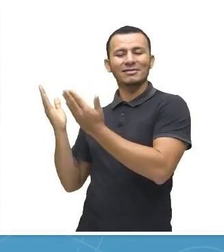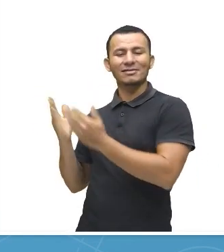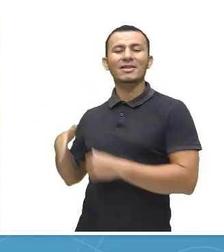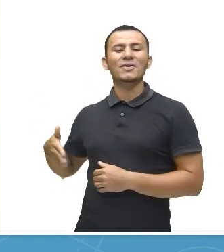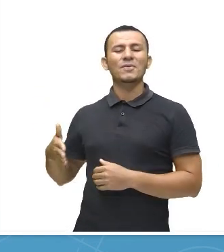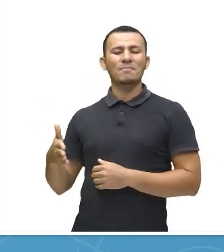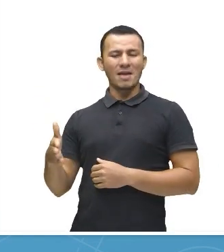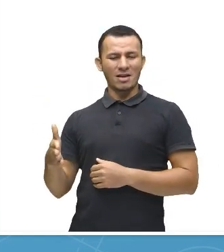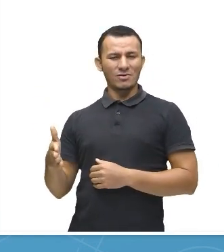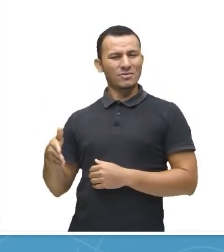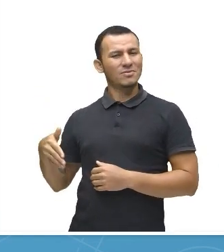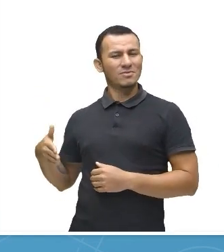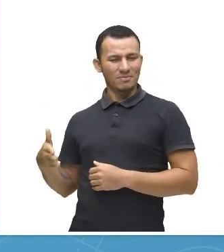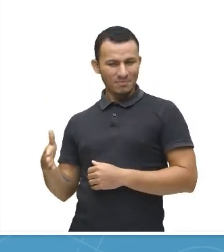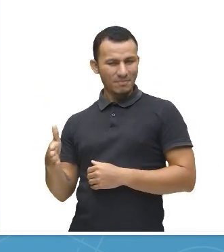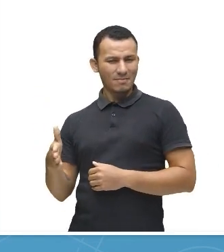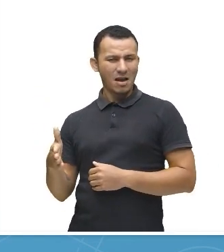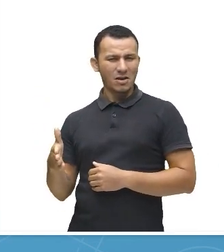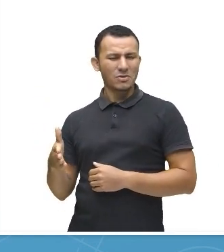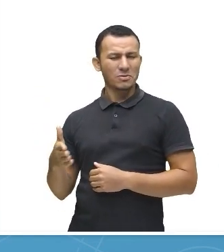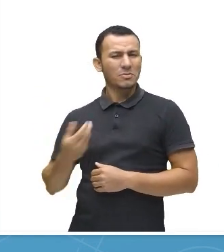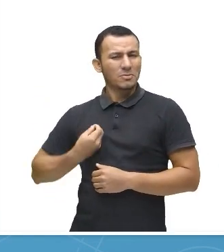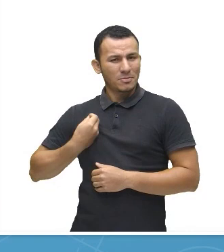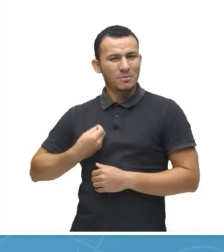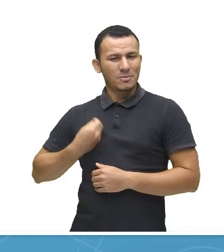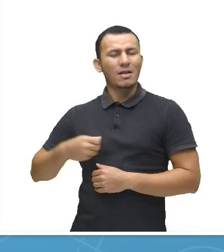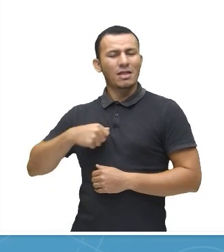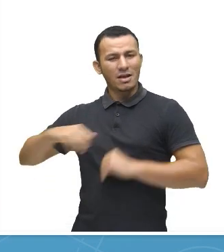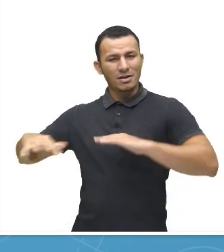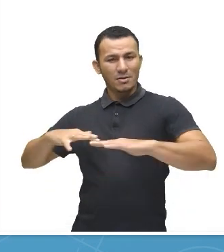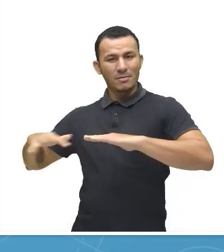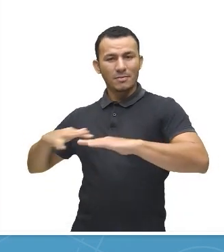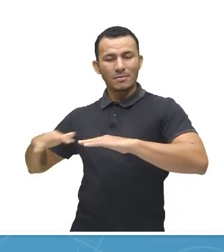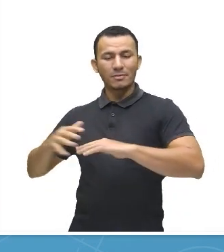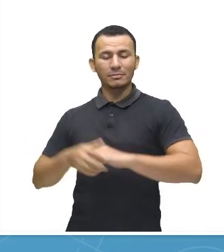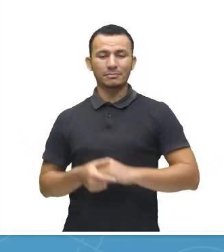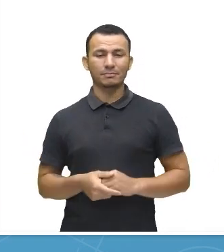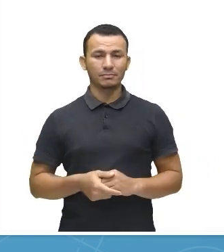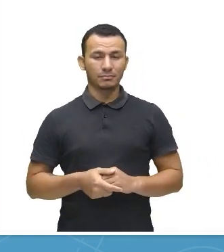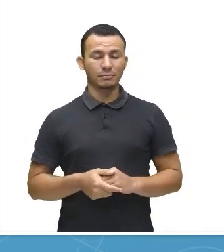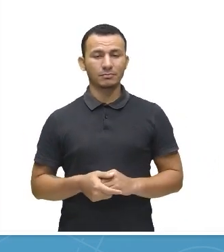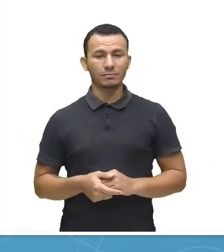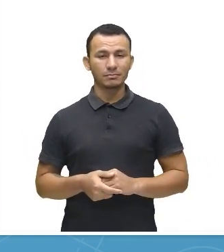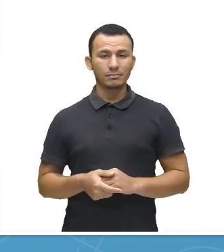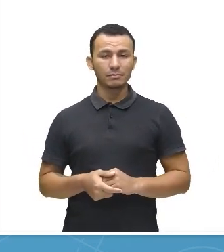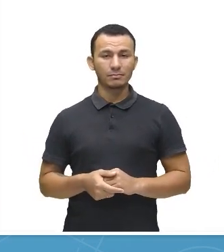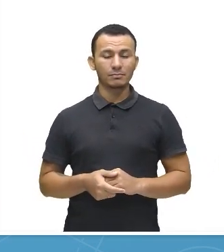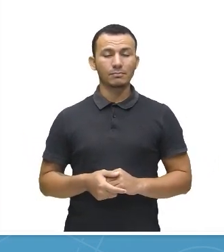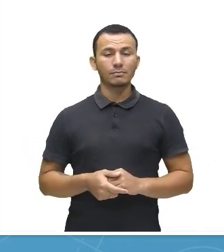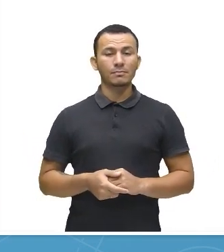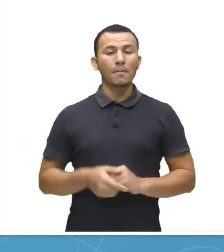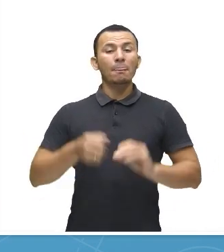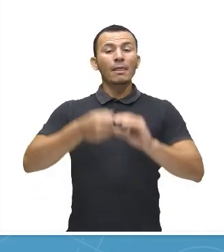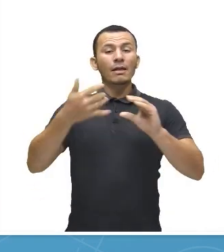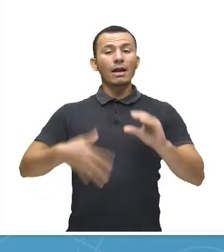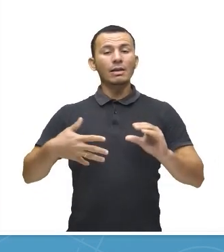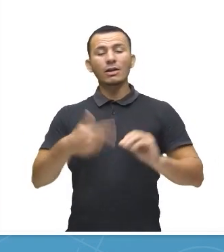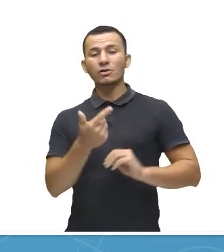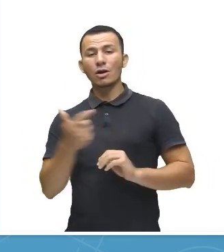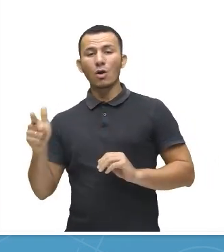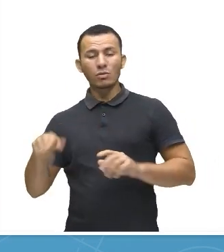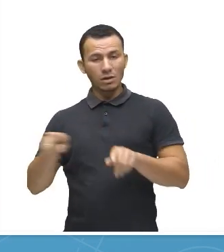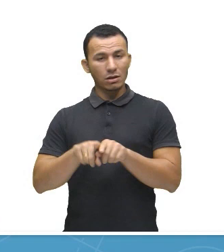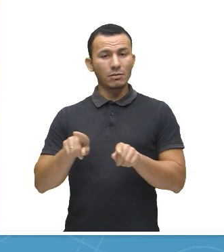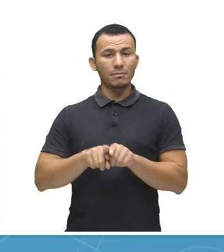peixes para exemplificar esse movimento. Outra atividade, outra característica geral dos